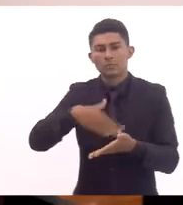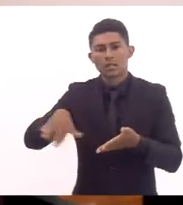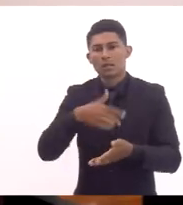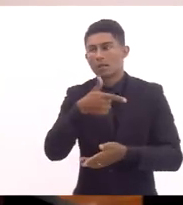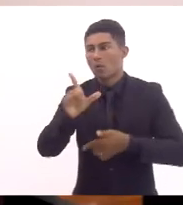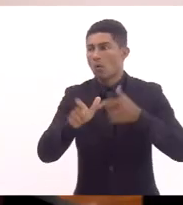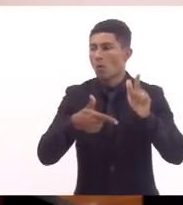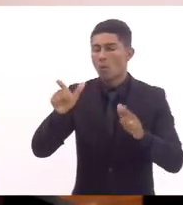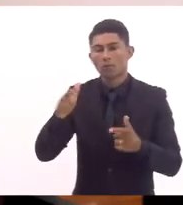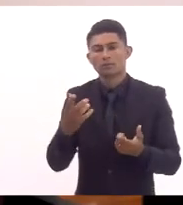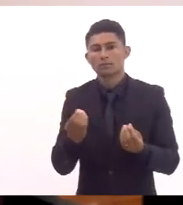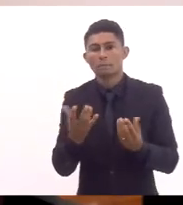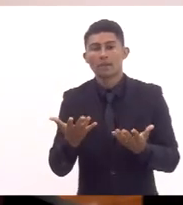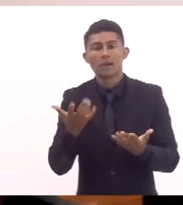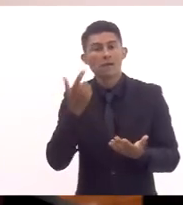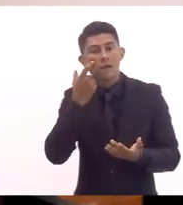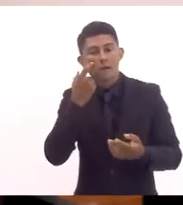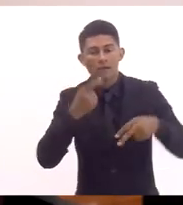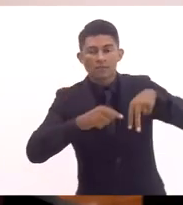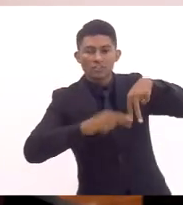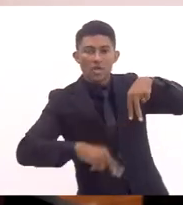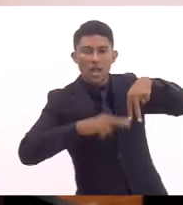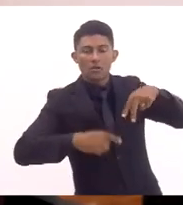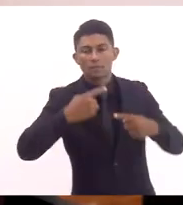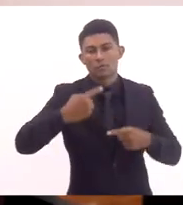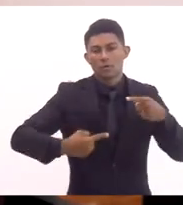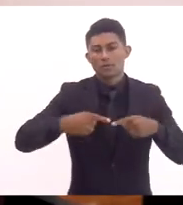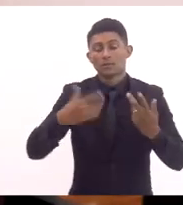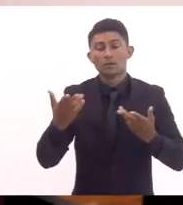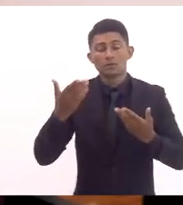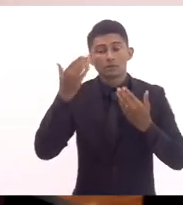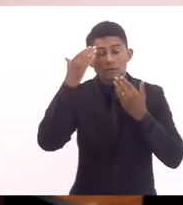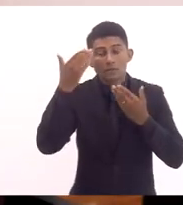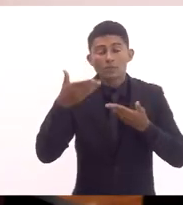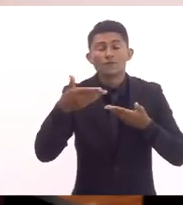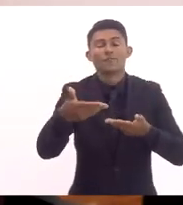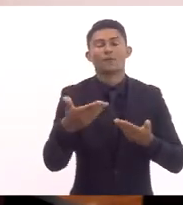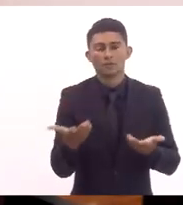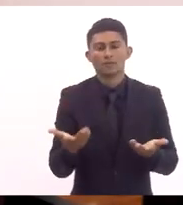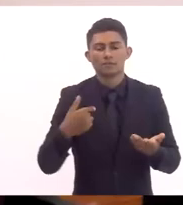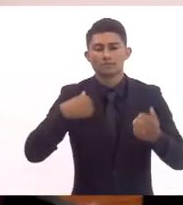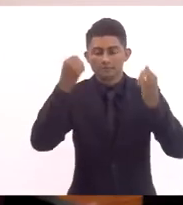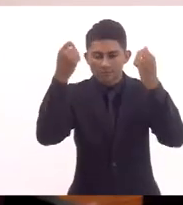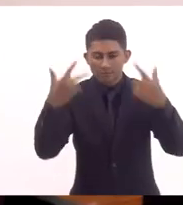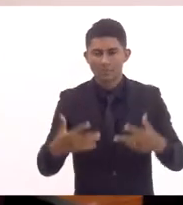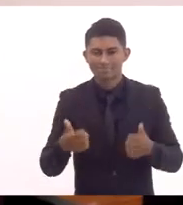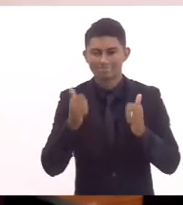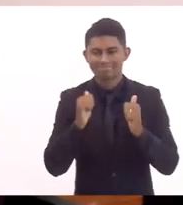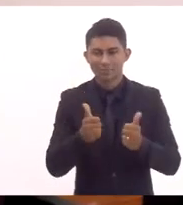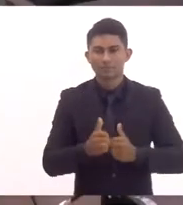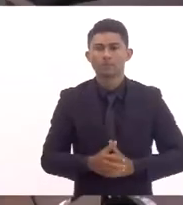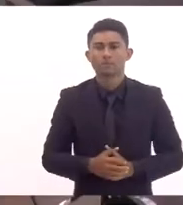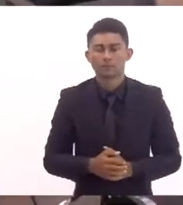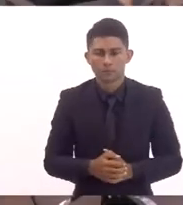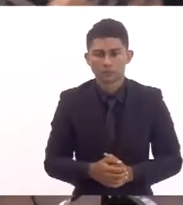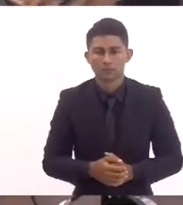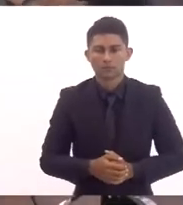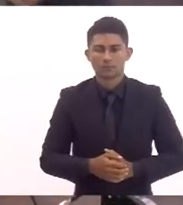tem uma maior capilaridade da política de gênero então agradeço aqui é o convite e fica aqui os colegas muito boa